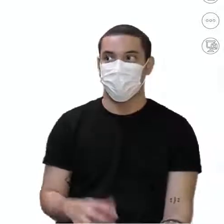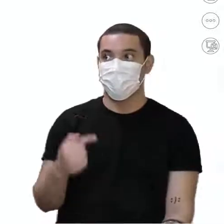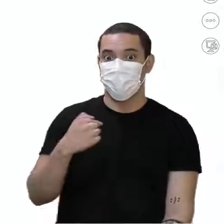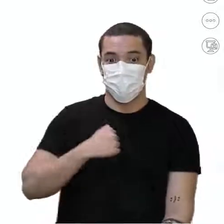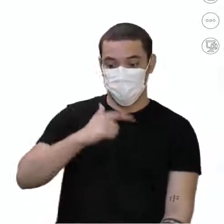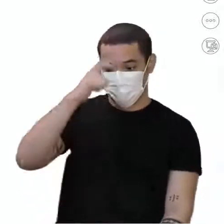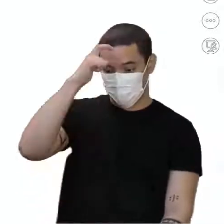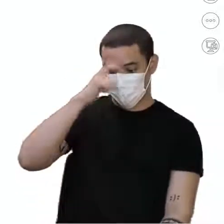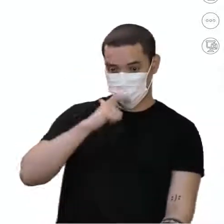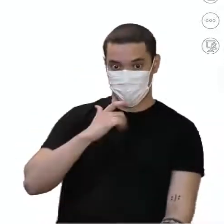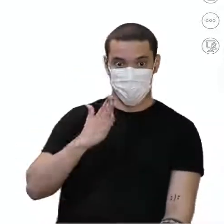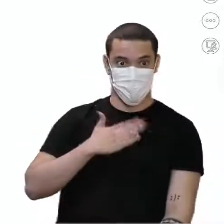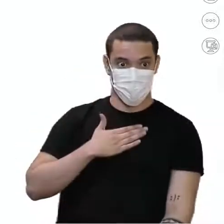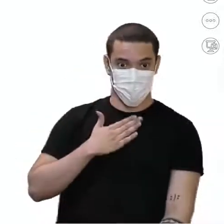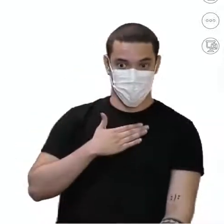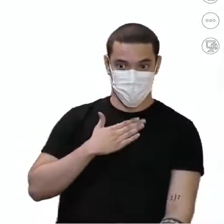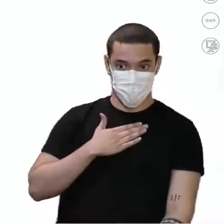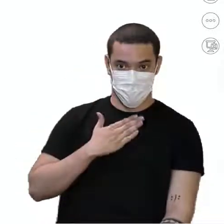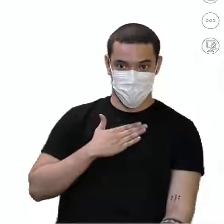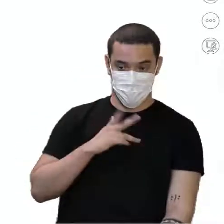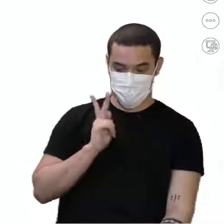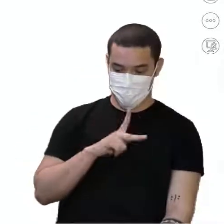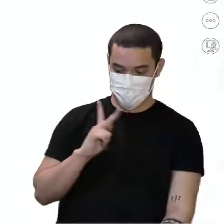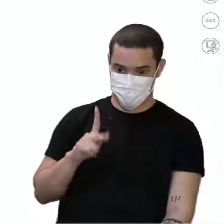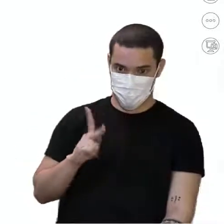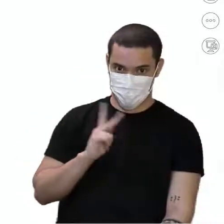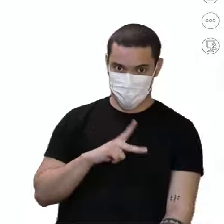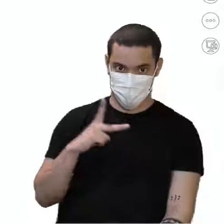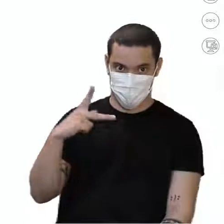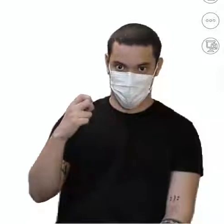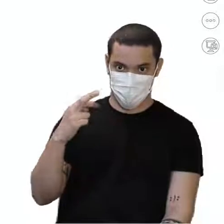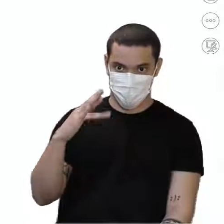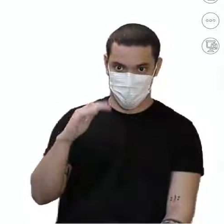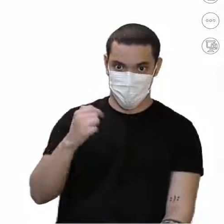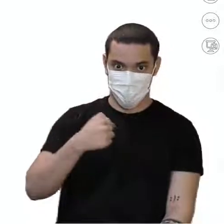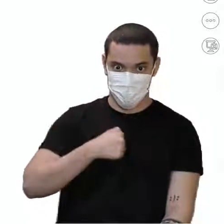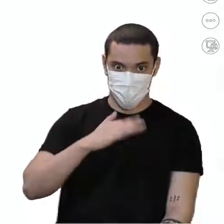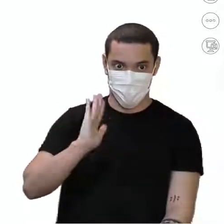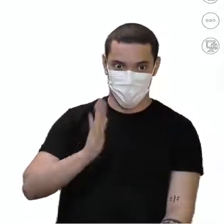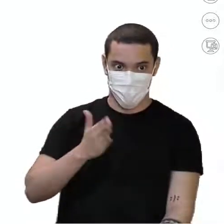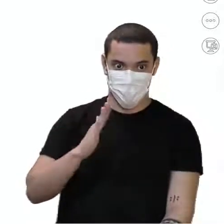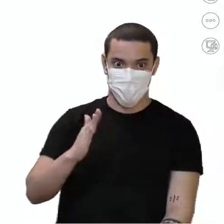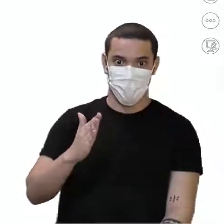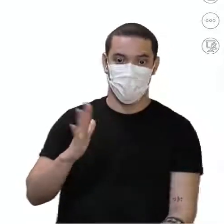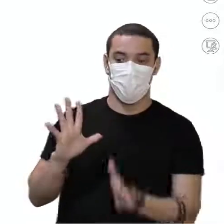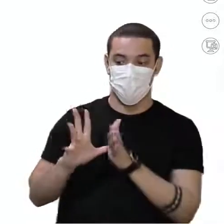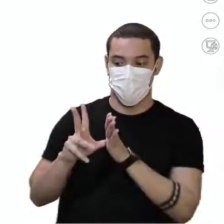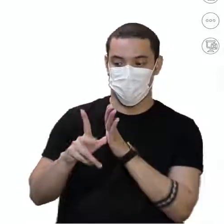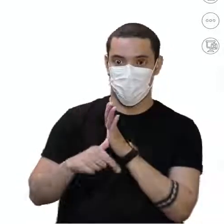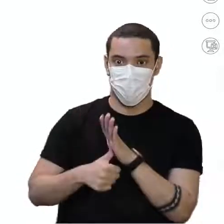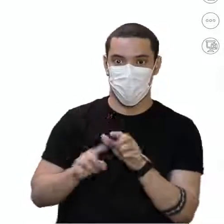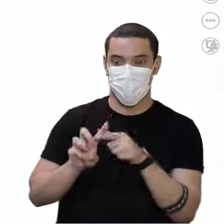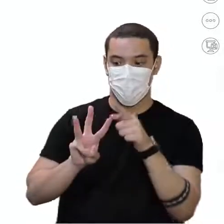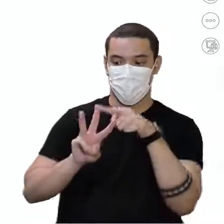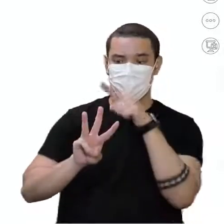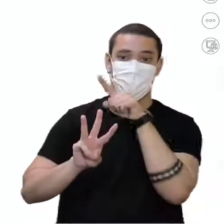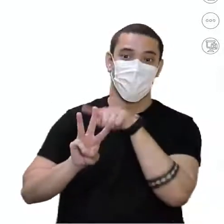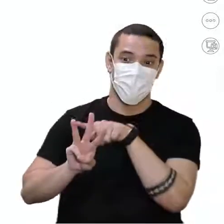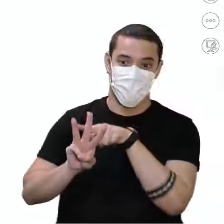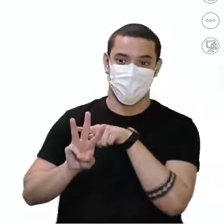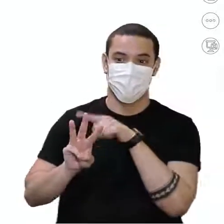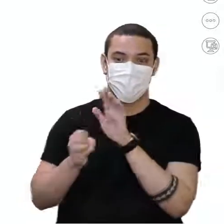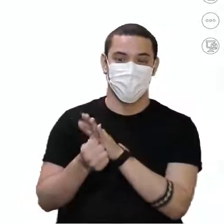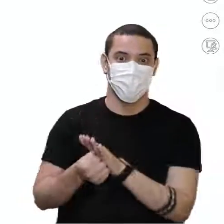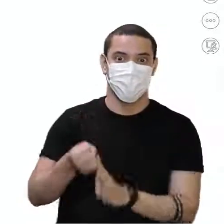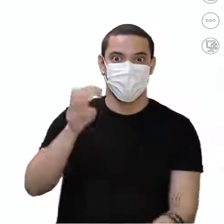de mim, tá? Da teacher Patrícia. Eu fui assaltada 3 vezes. Já não é once, não. Foram 3 times. Eu